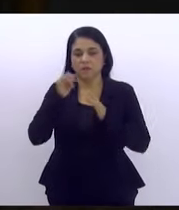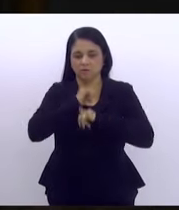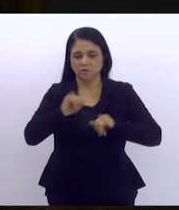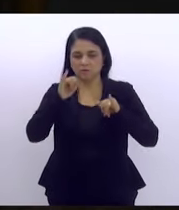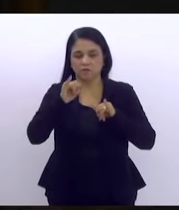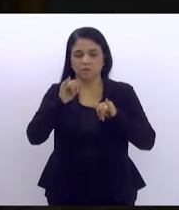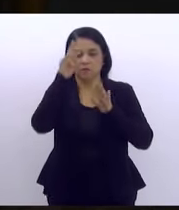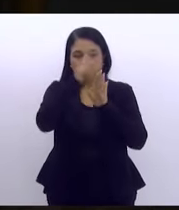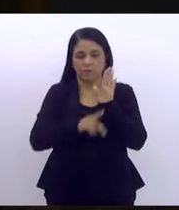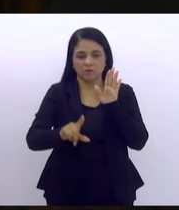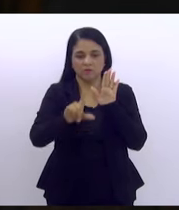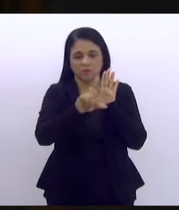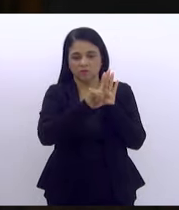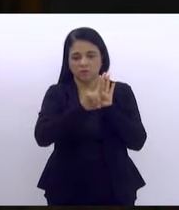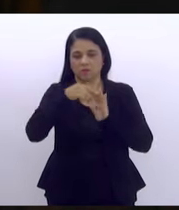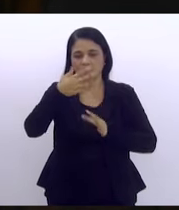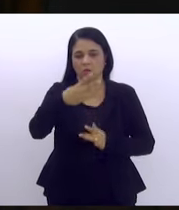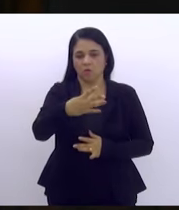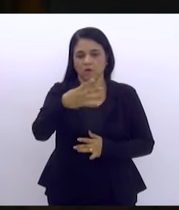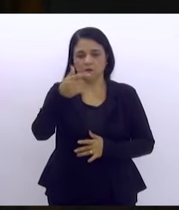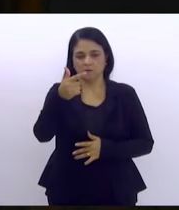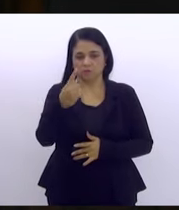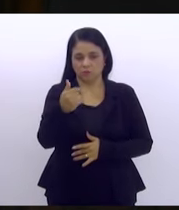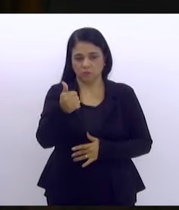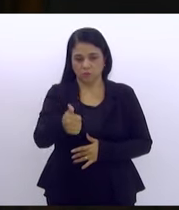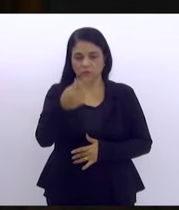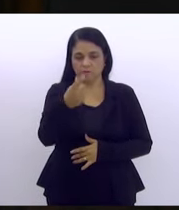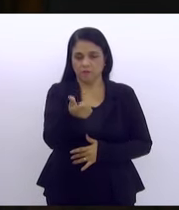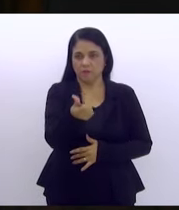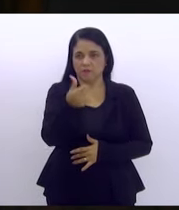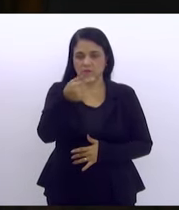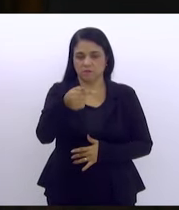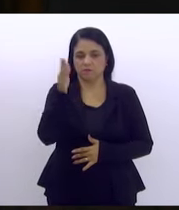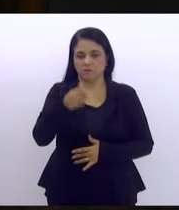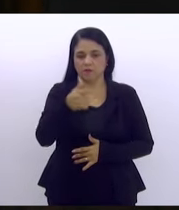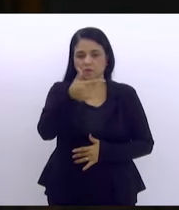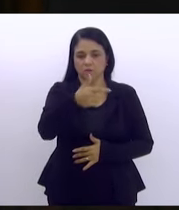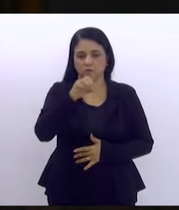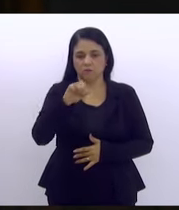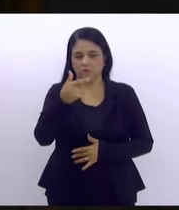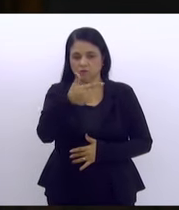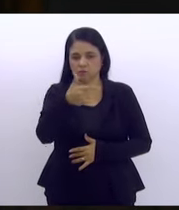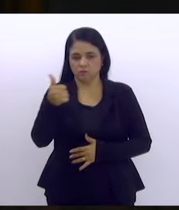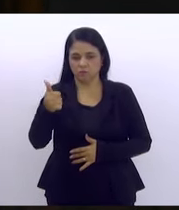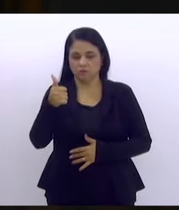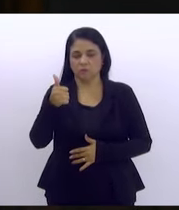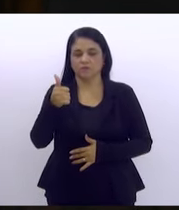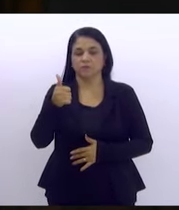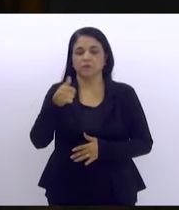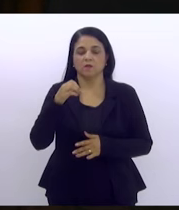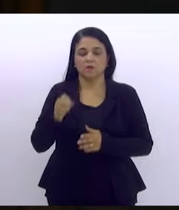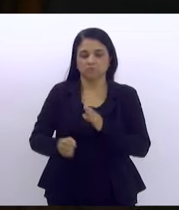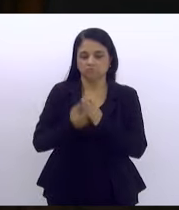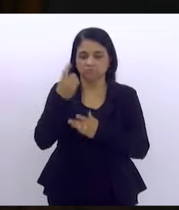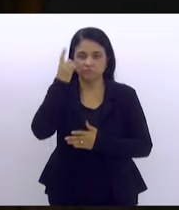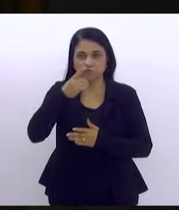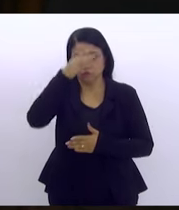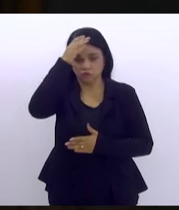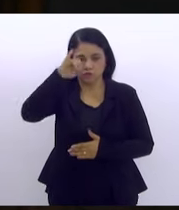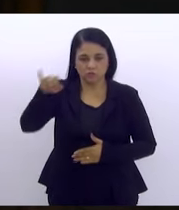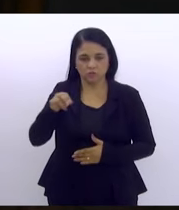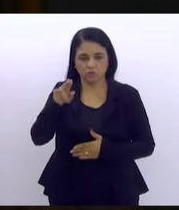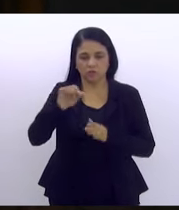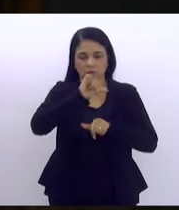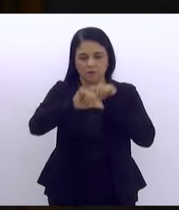Anuncio projeto de lei número 4167, de 2021, de autoria da deputada Tia Ju,